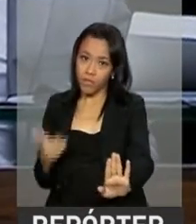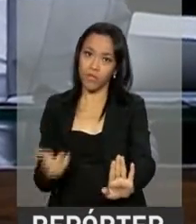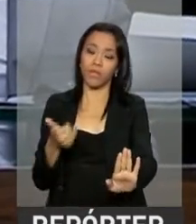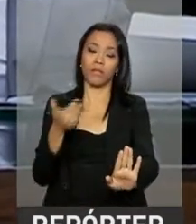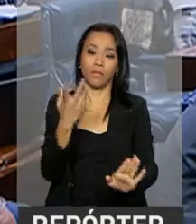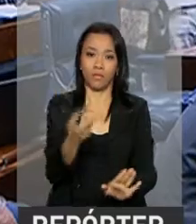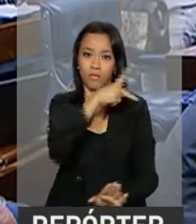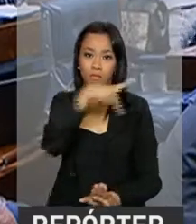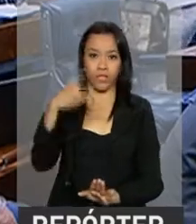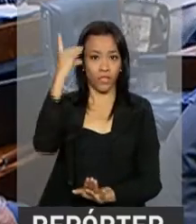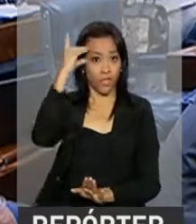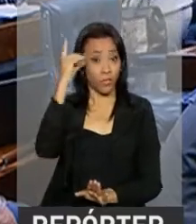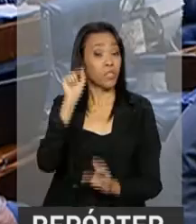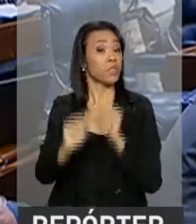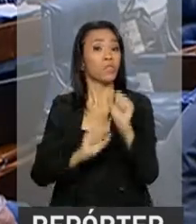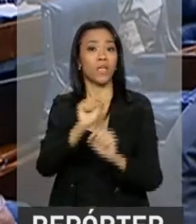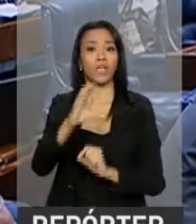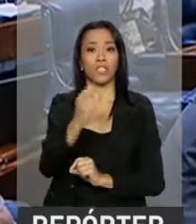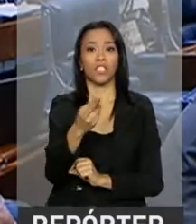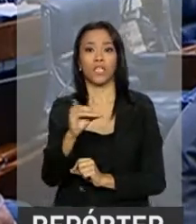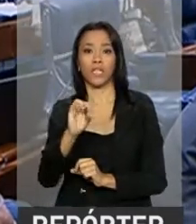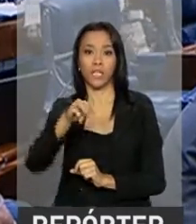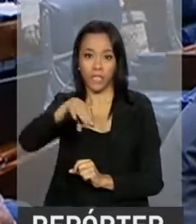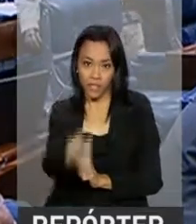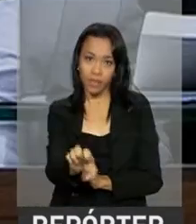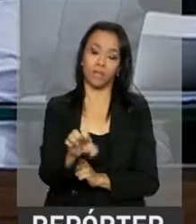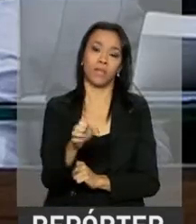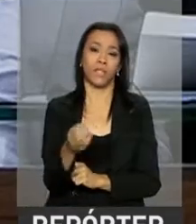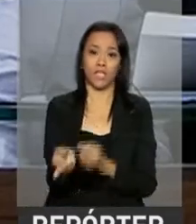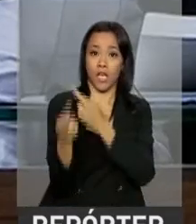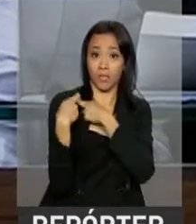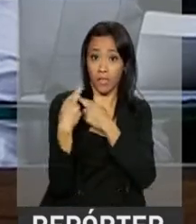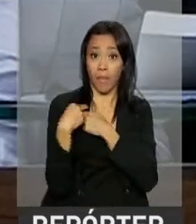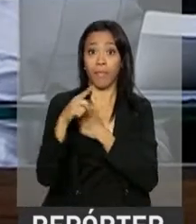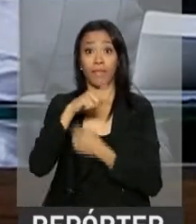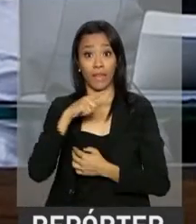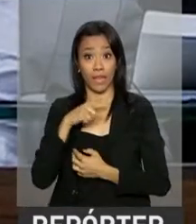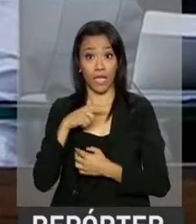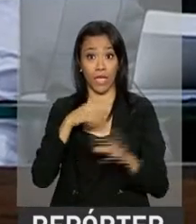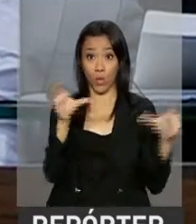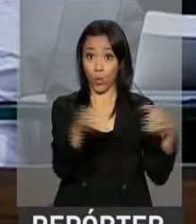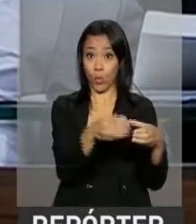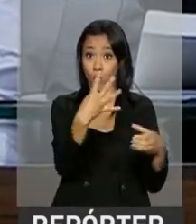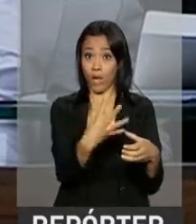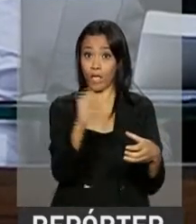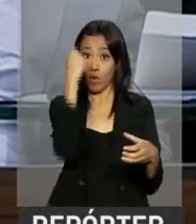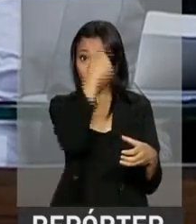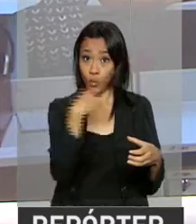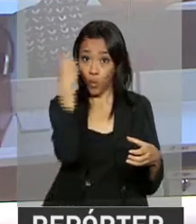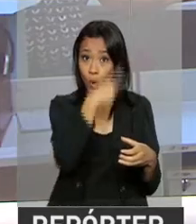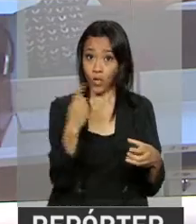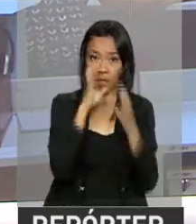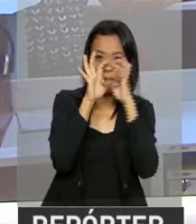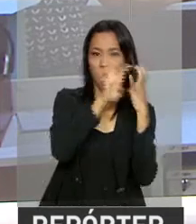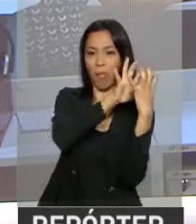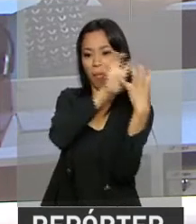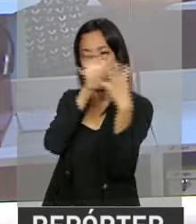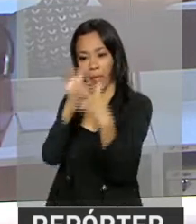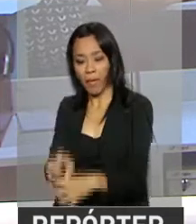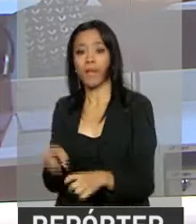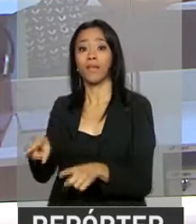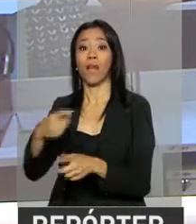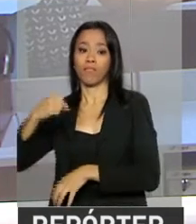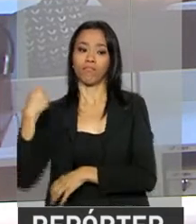responsabilidade. Agora, os autores da denúncia contra Dilma terão até 48 horas para consolidar a tese de acusação e a